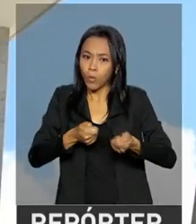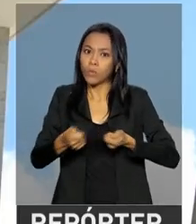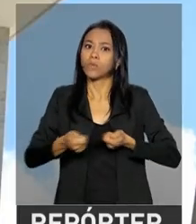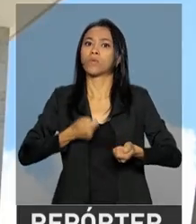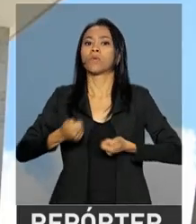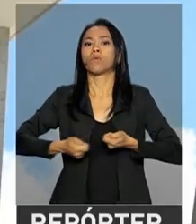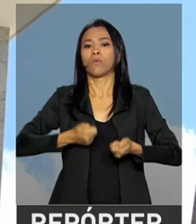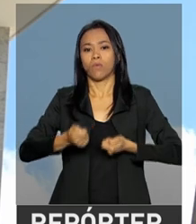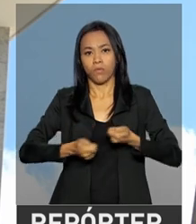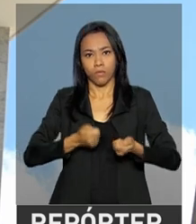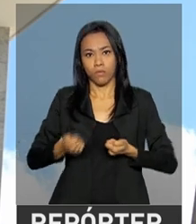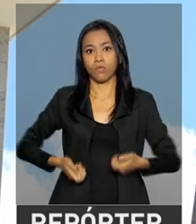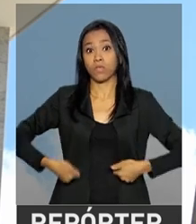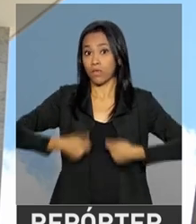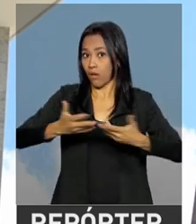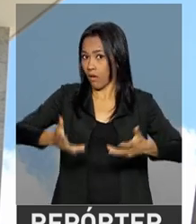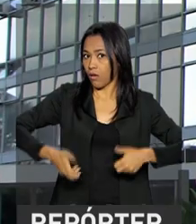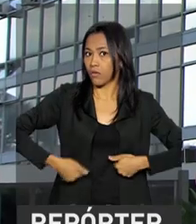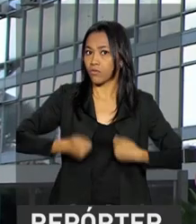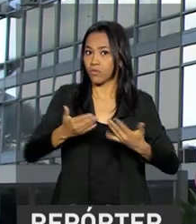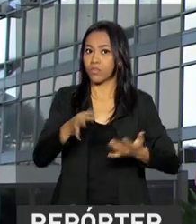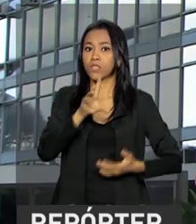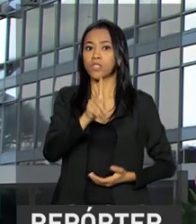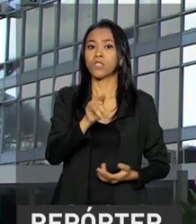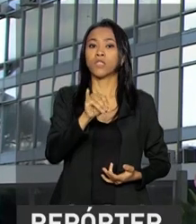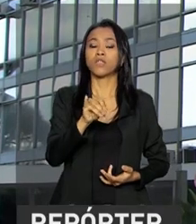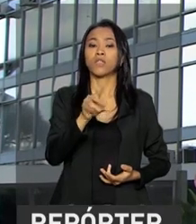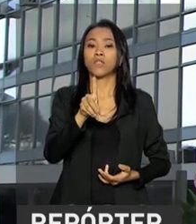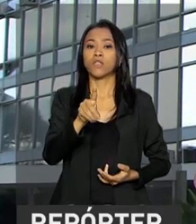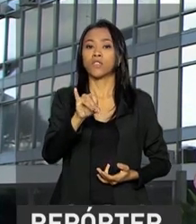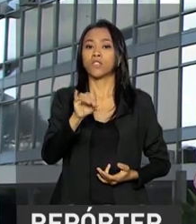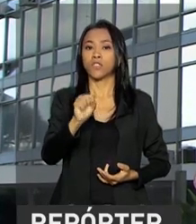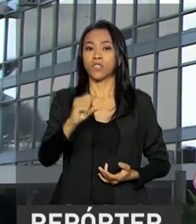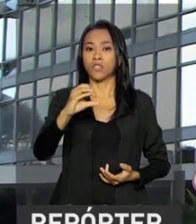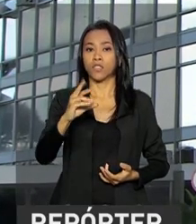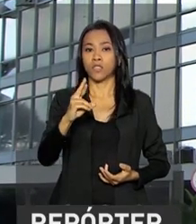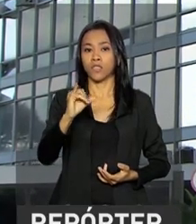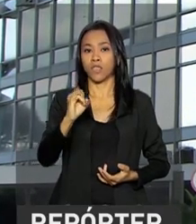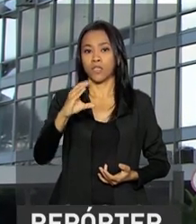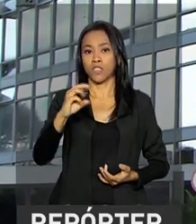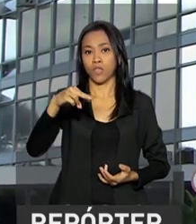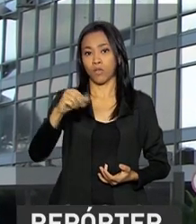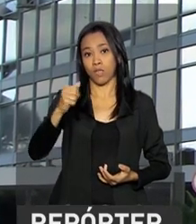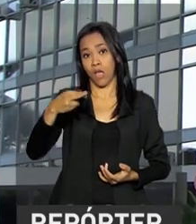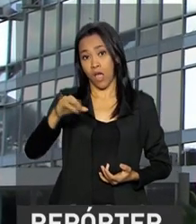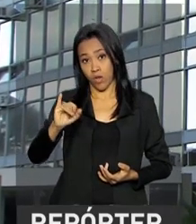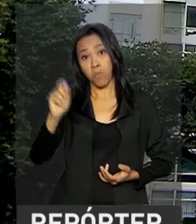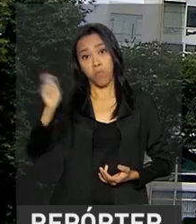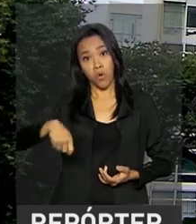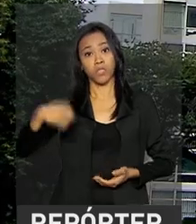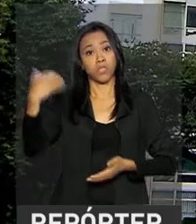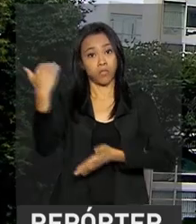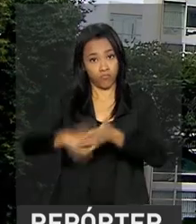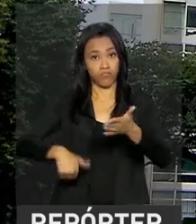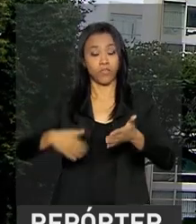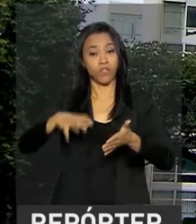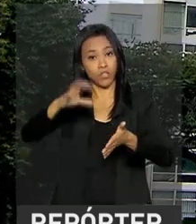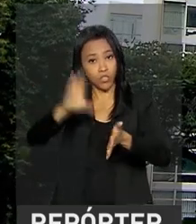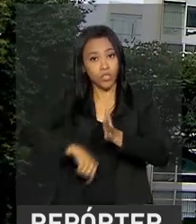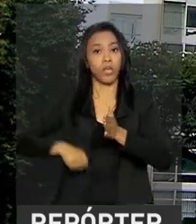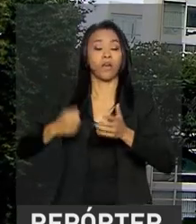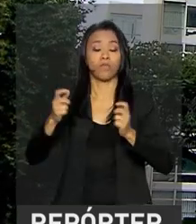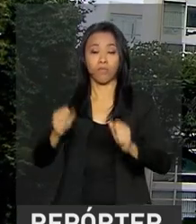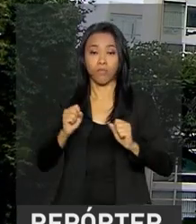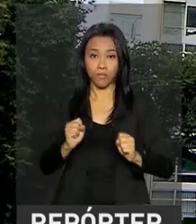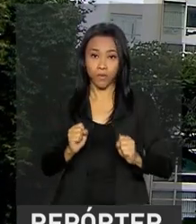economia dos chamados gastos discricionários. São aqueles que podem ser cortados como diárias de servidores. O governo